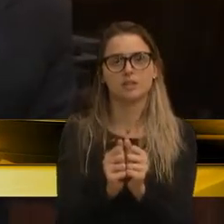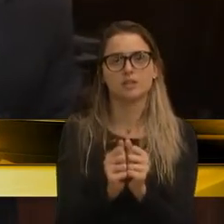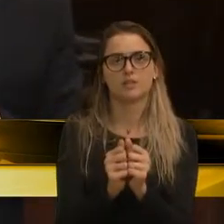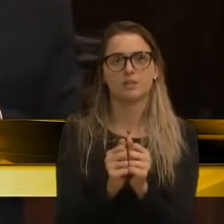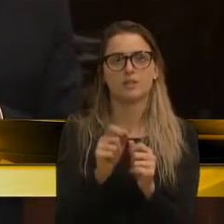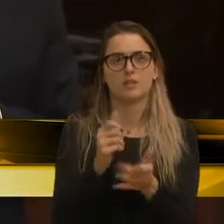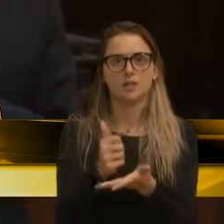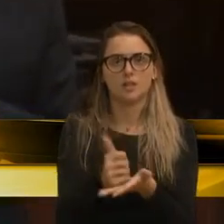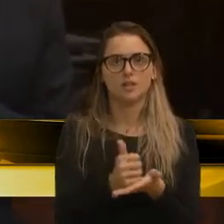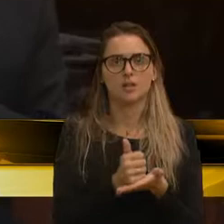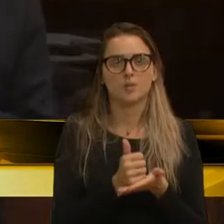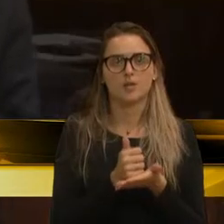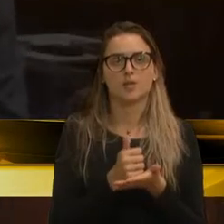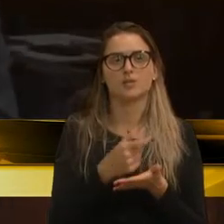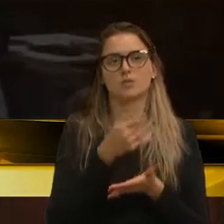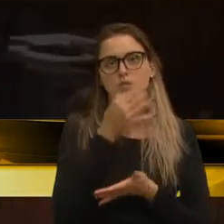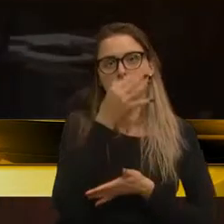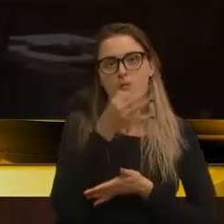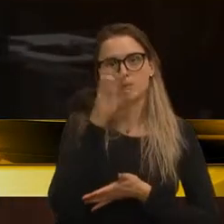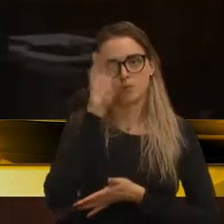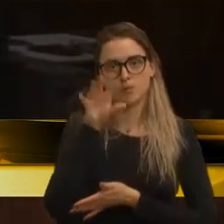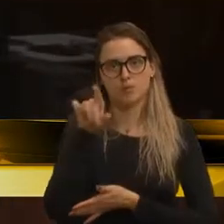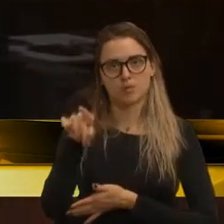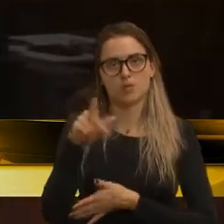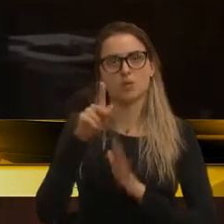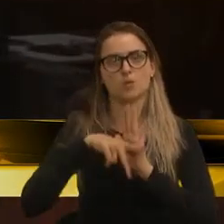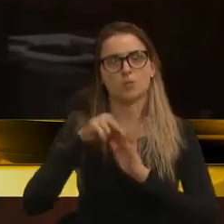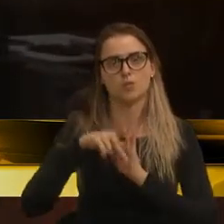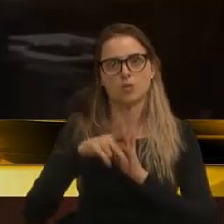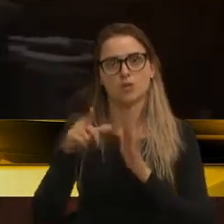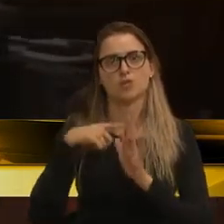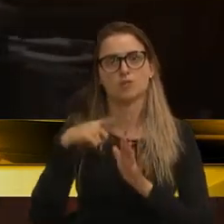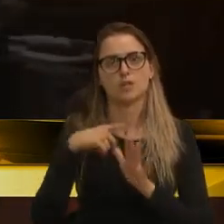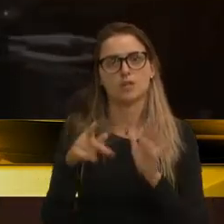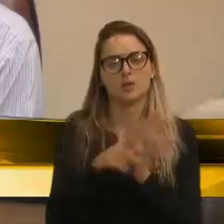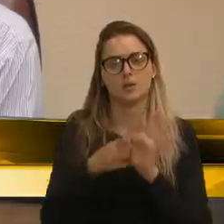apoiado na manifestação do vereador Fiuza de que esse projeto virá do executivo. Vereador Rafael.